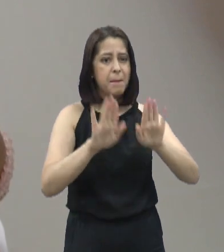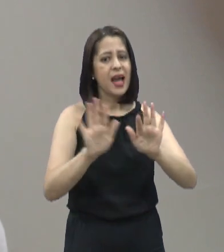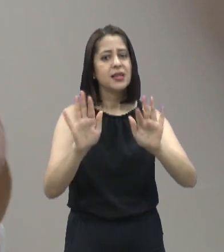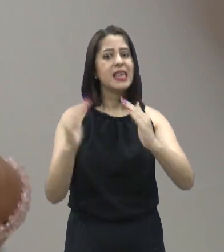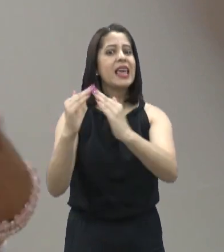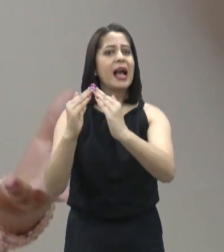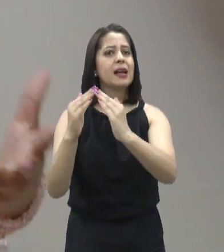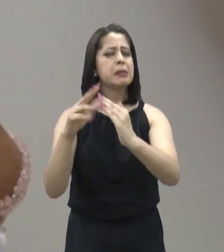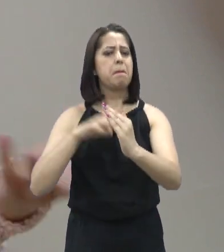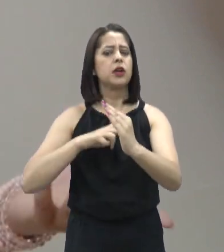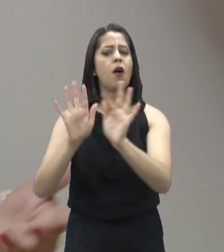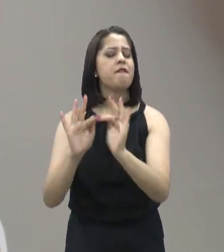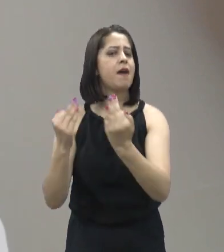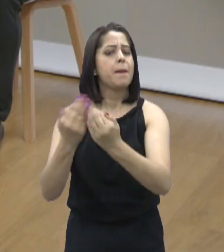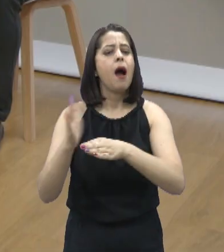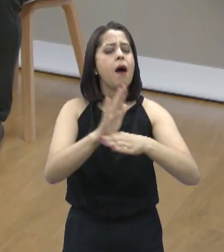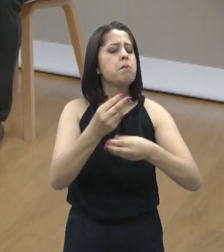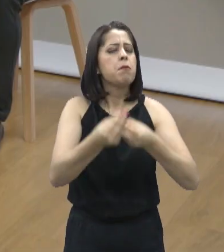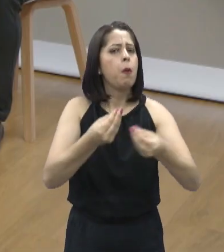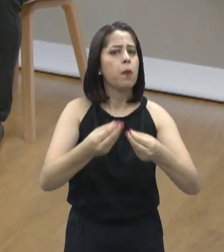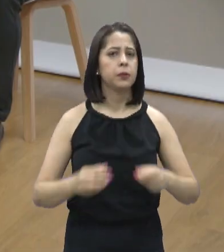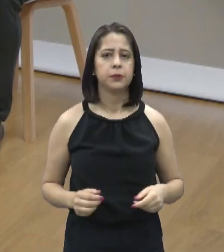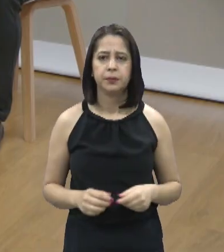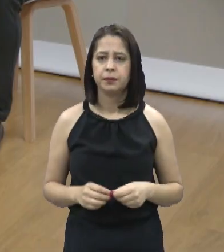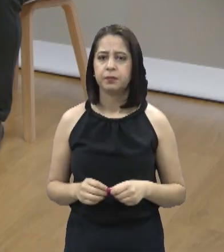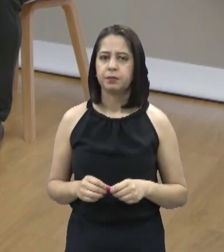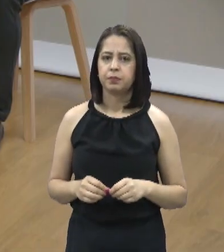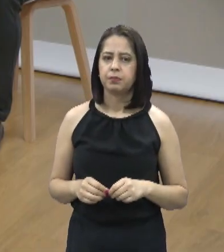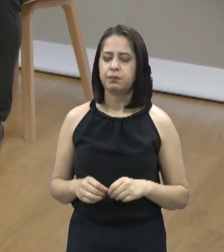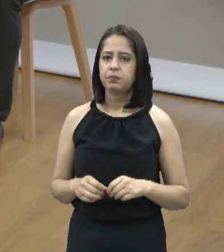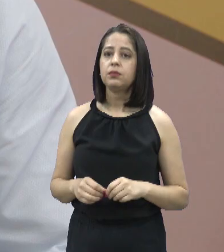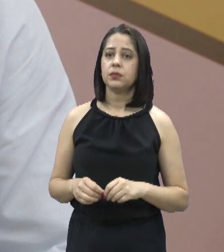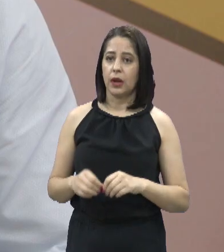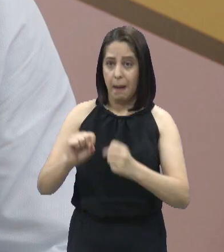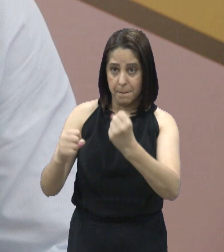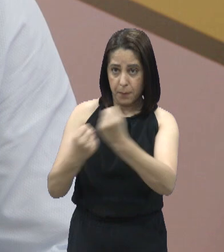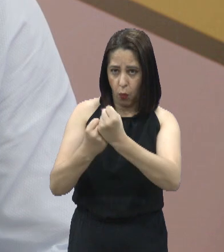ajudar também essa paciente? O suporte familiar é fundamental.